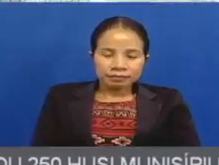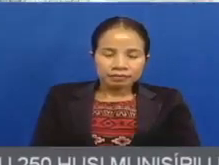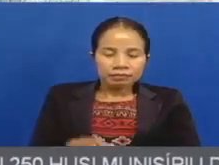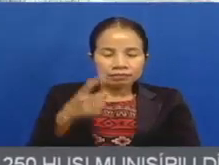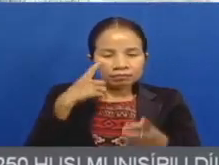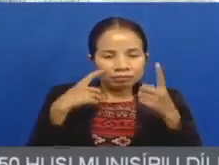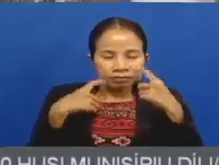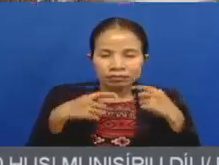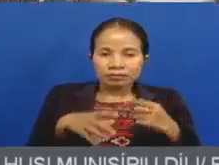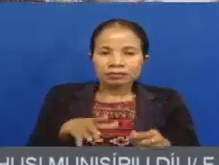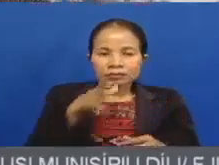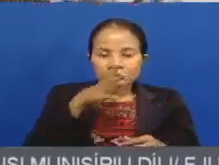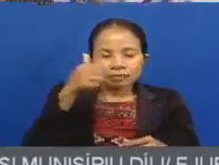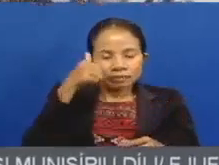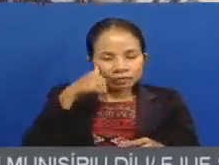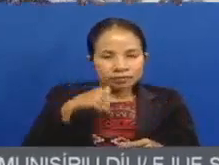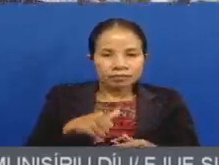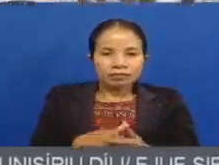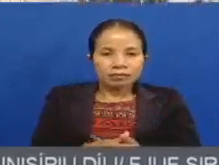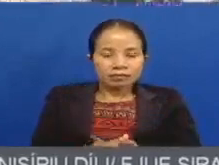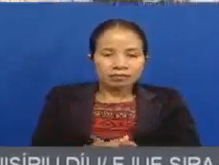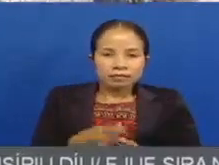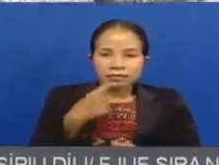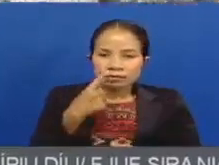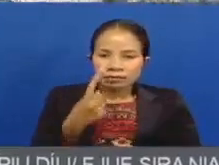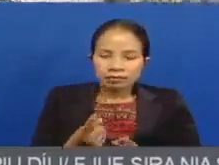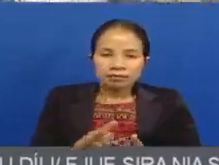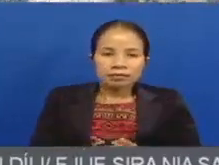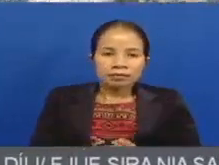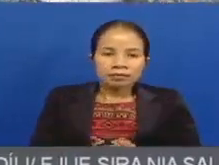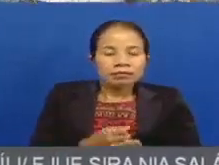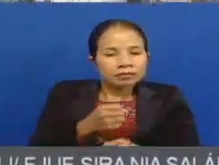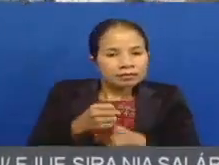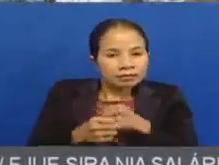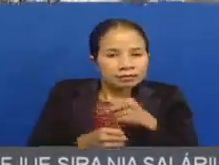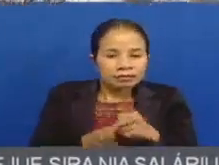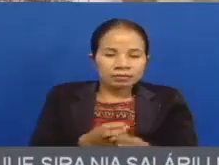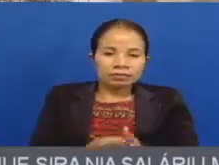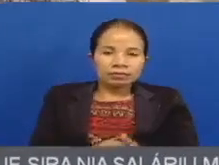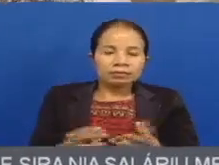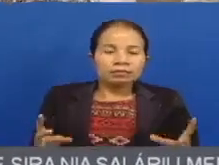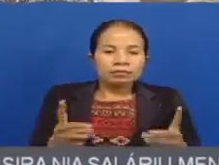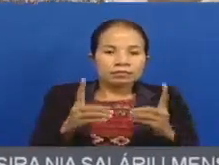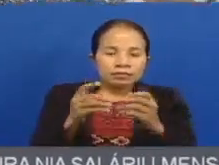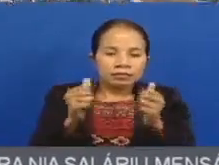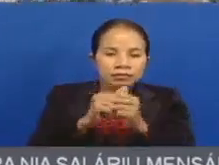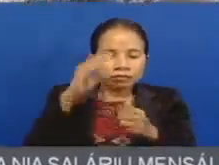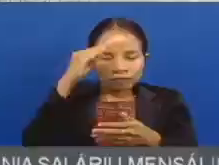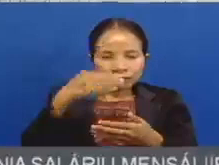Também inan falo Cristina do Rosário Casuliatan kata terus nebe nea hasoru hone oan